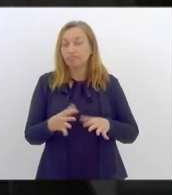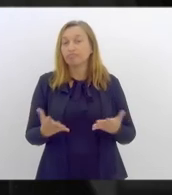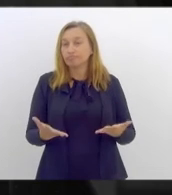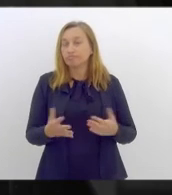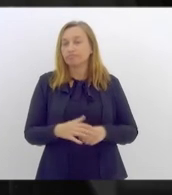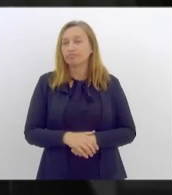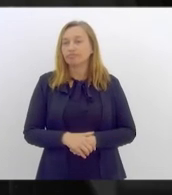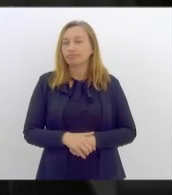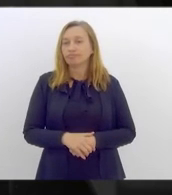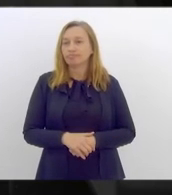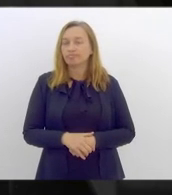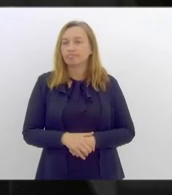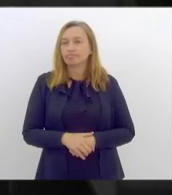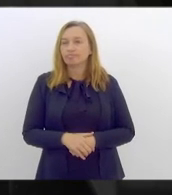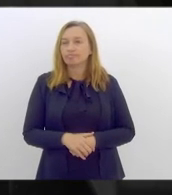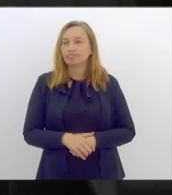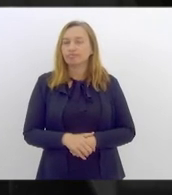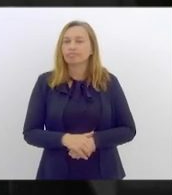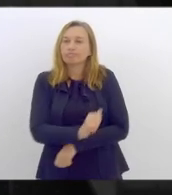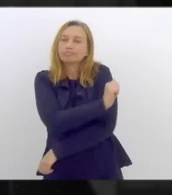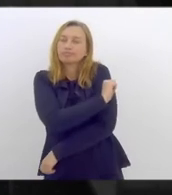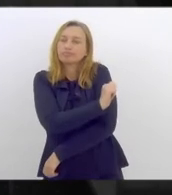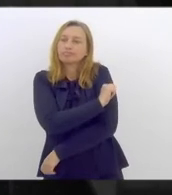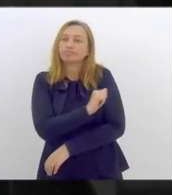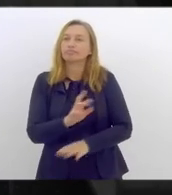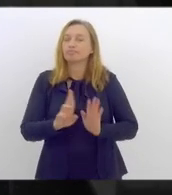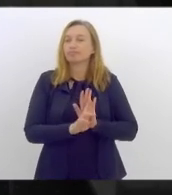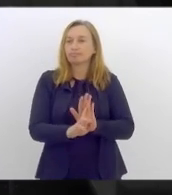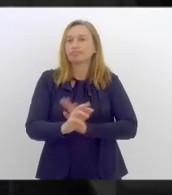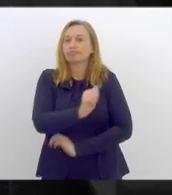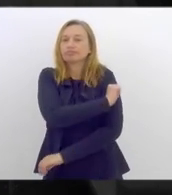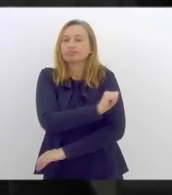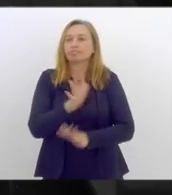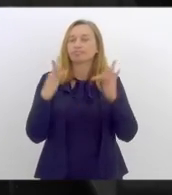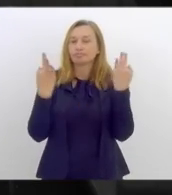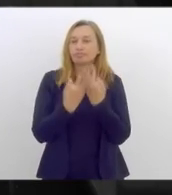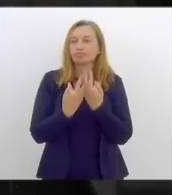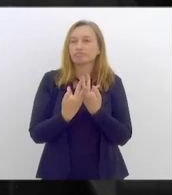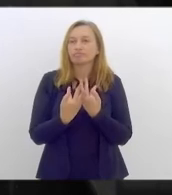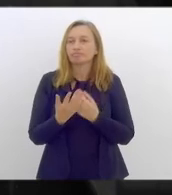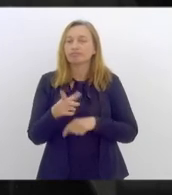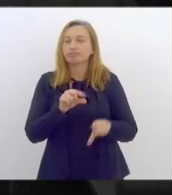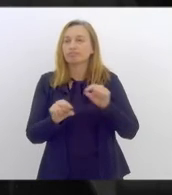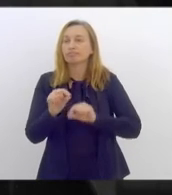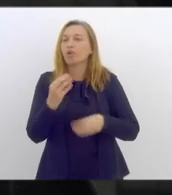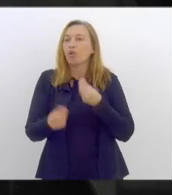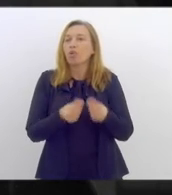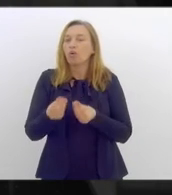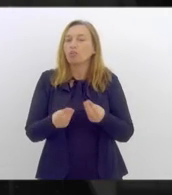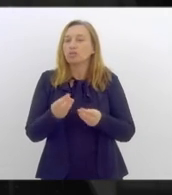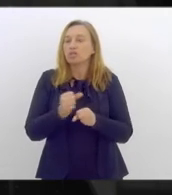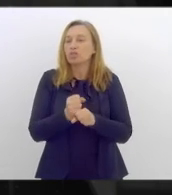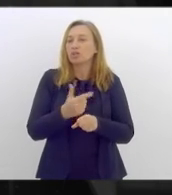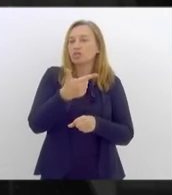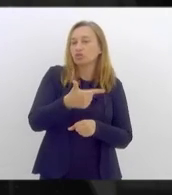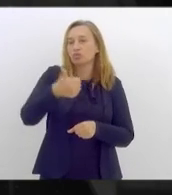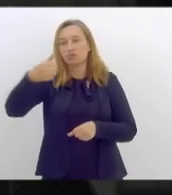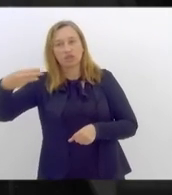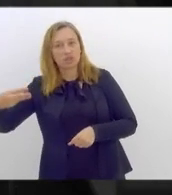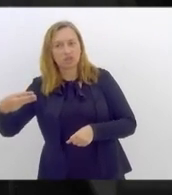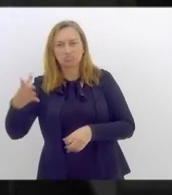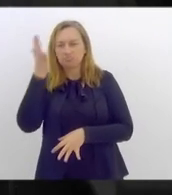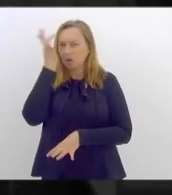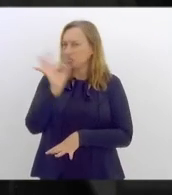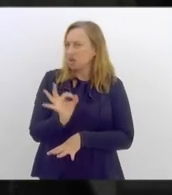tem se reunido com a com alunos e representantes dos alunos familiares enfim para decidir como será 2023 que